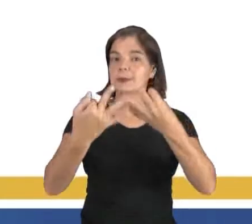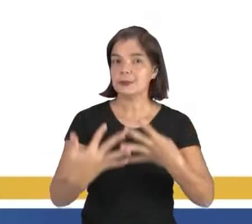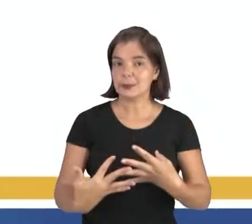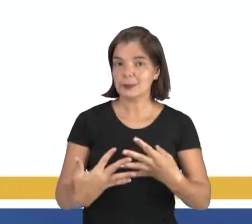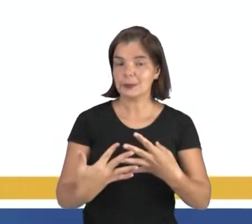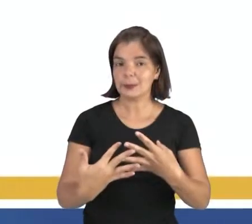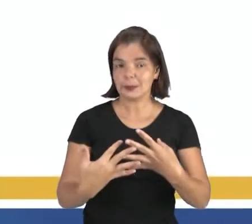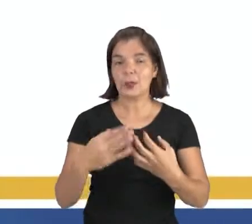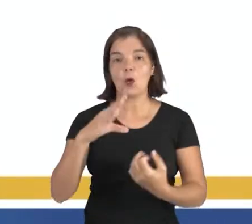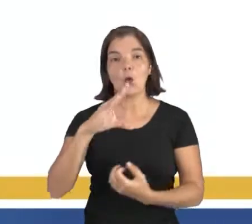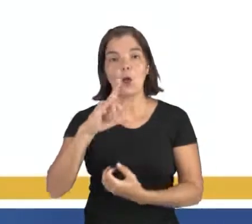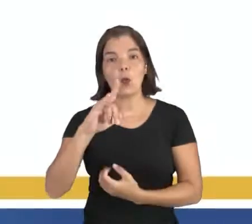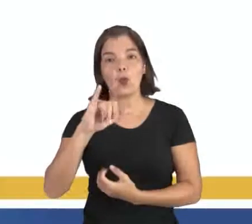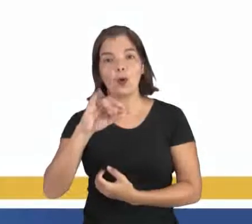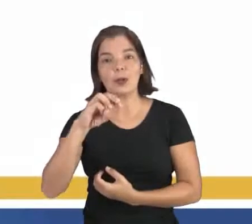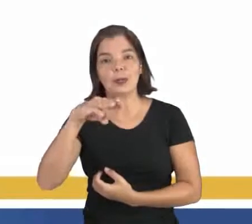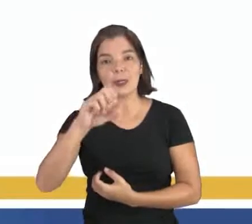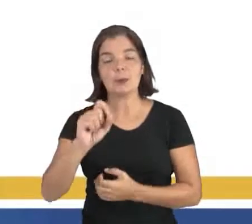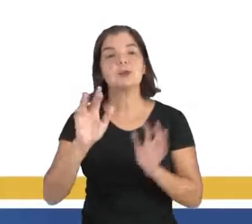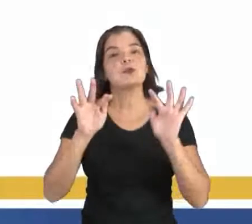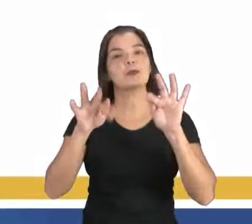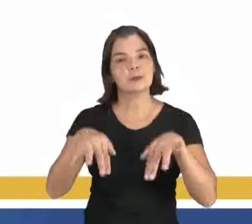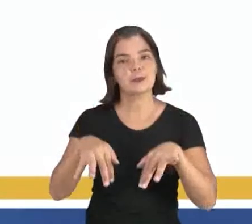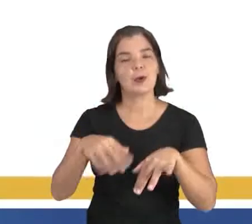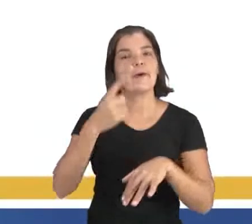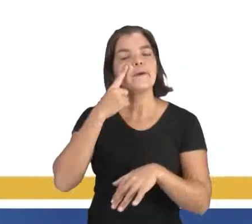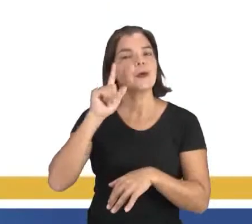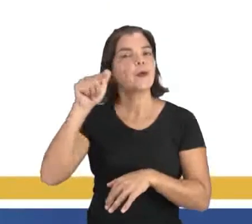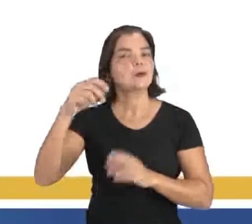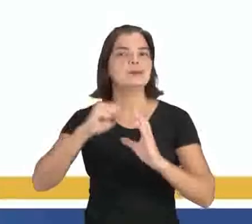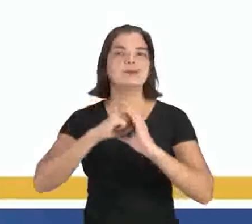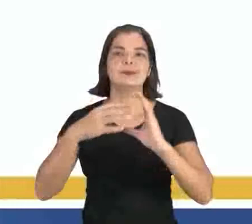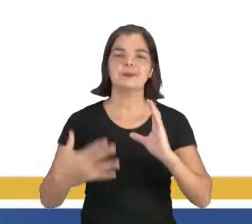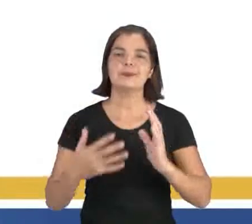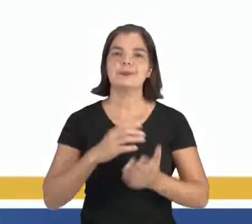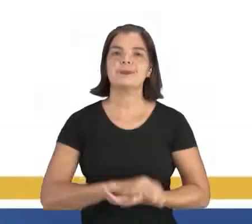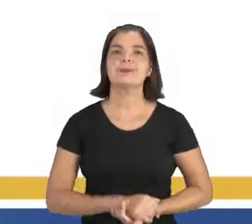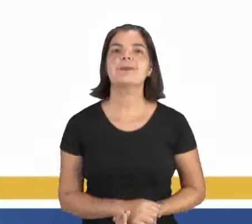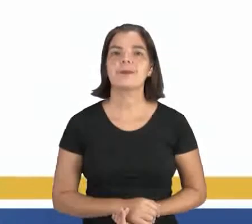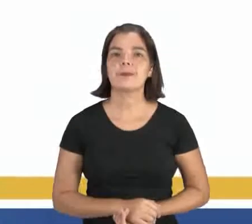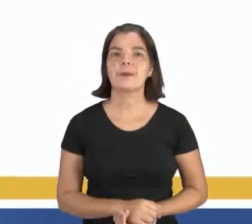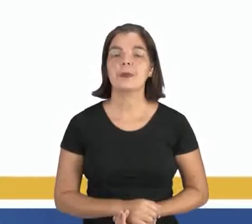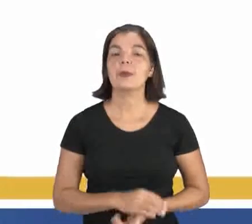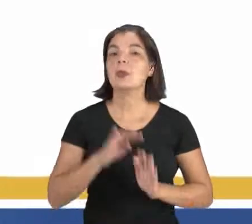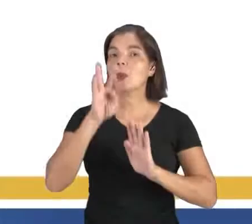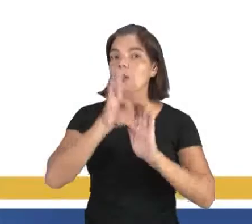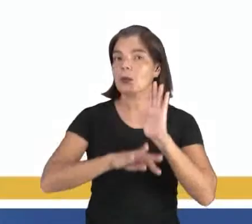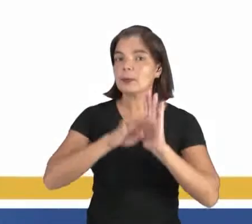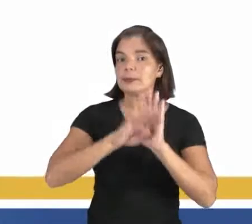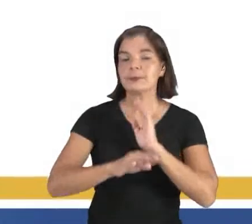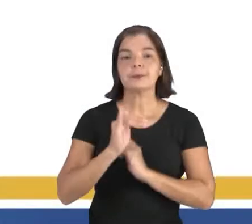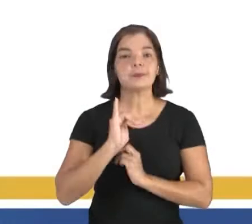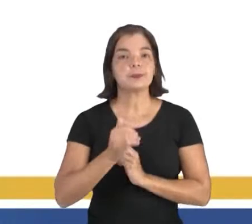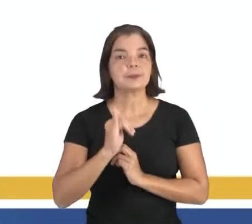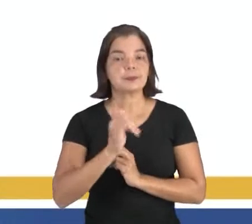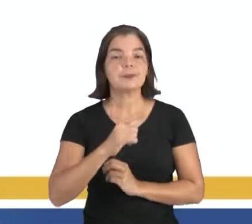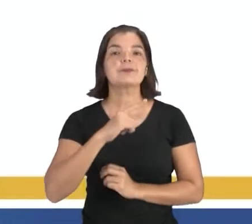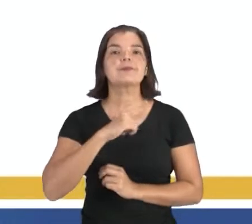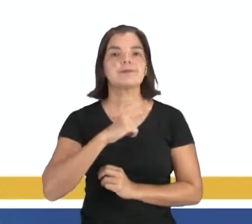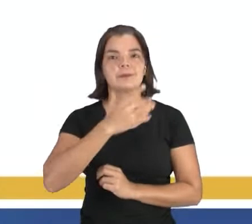desenvolvimento, clímax e desfecho. Observe outras características. O texto narrativo, ele